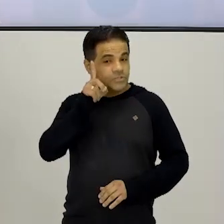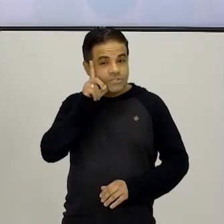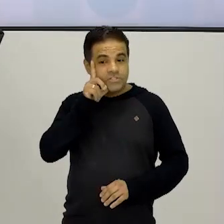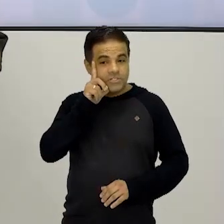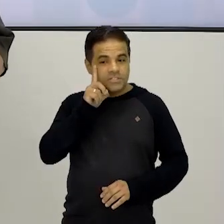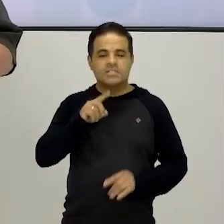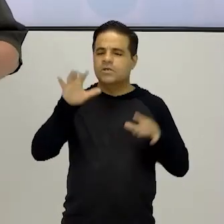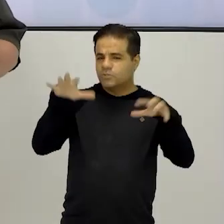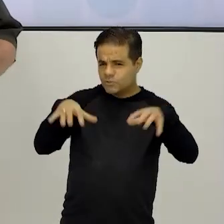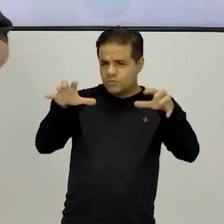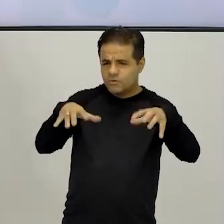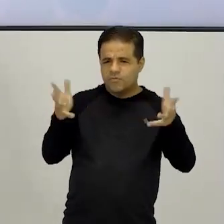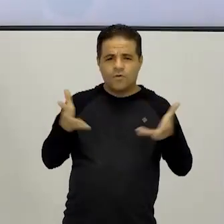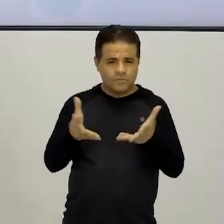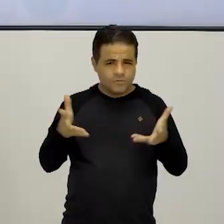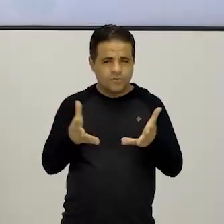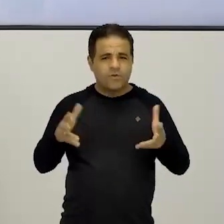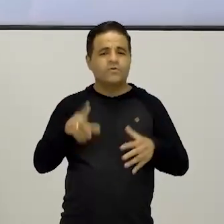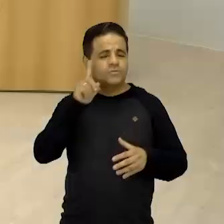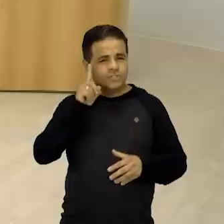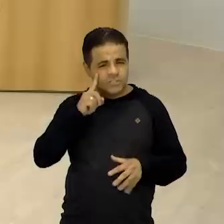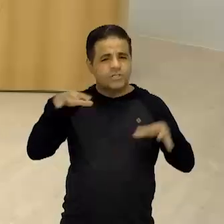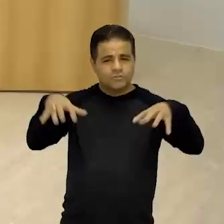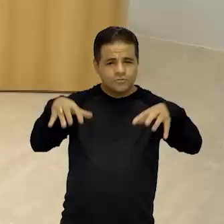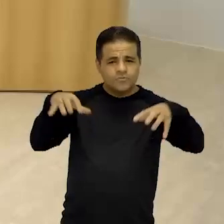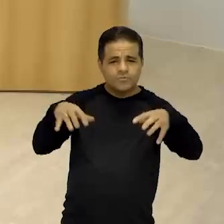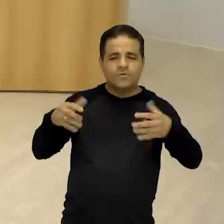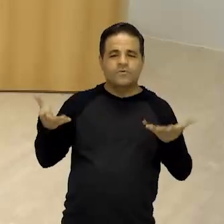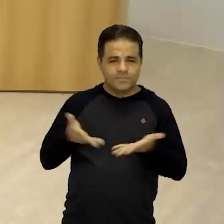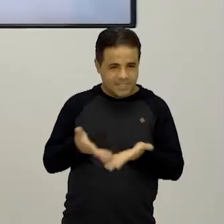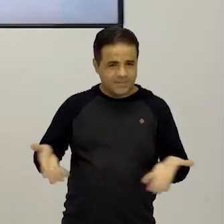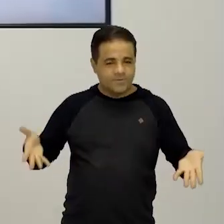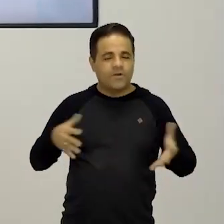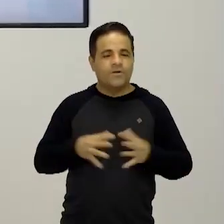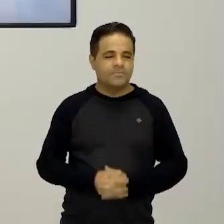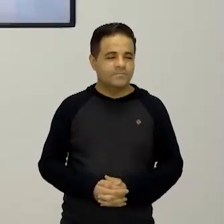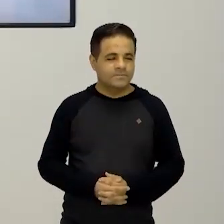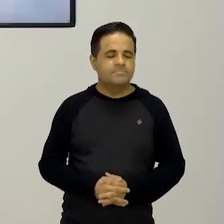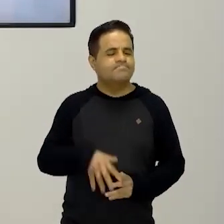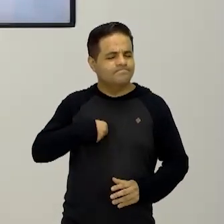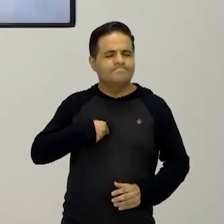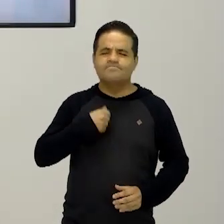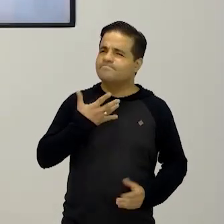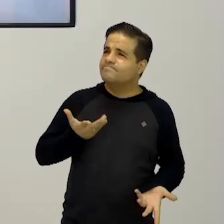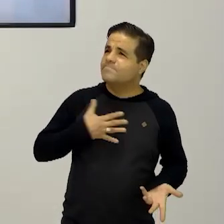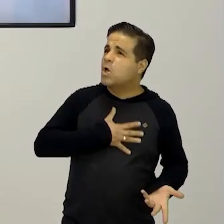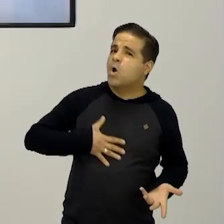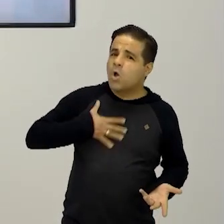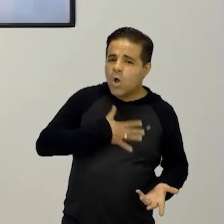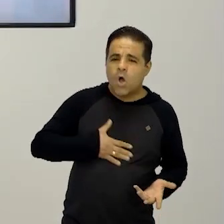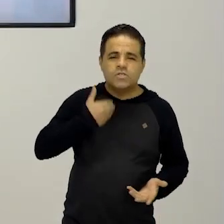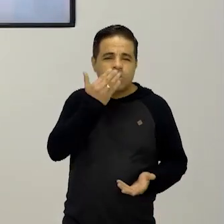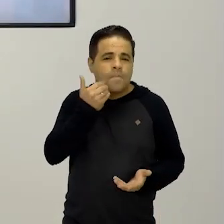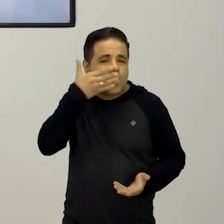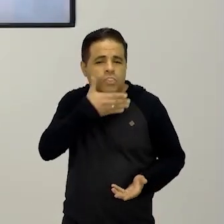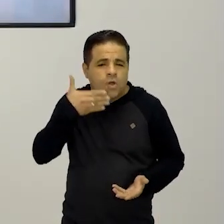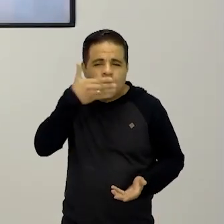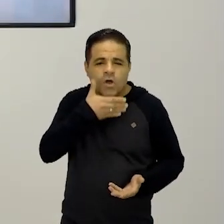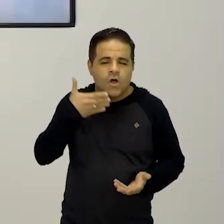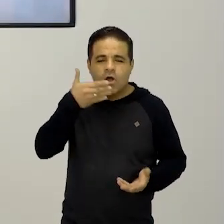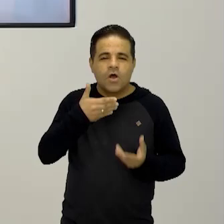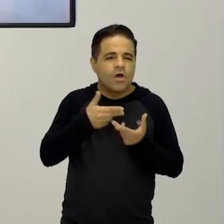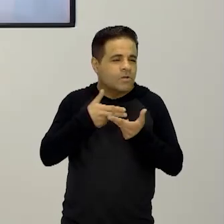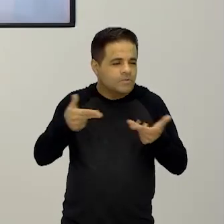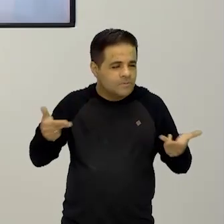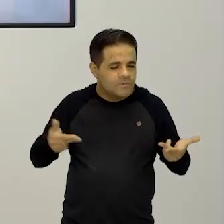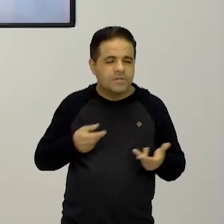home, right? Staying. Watching something, eating some popcorn. I don't know, let's do something like that because it will rain a lot. And